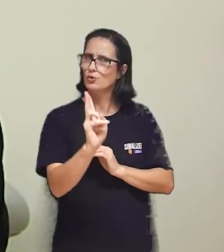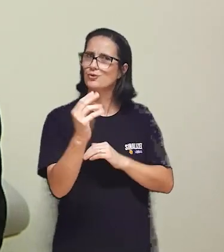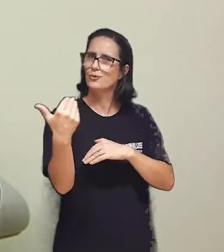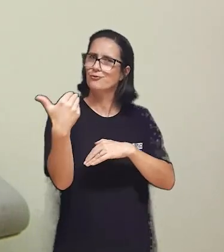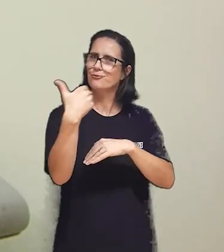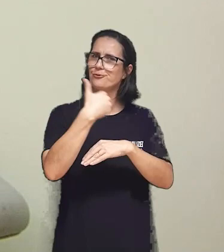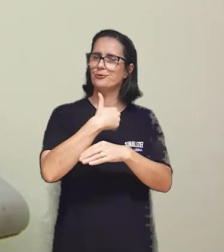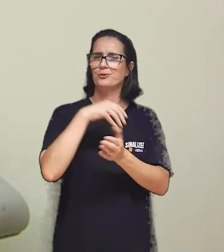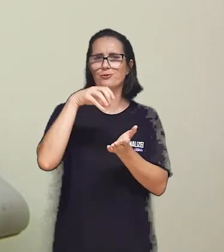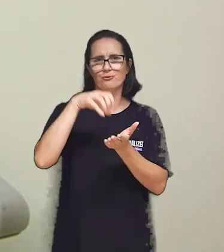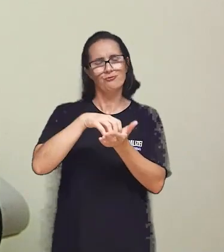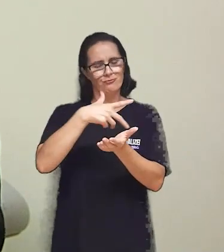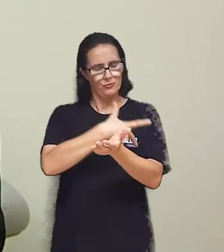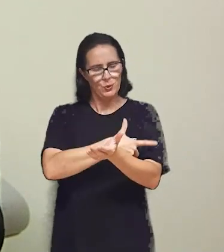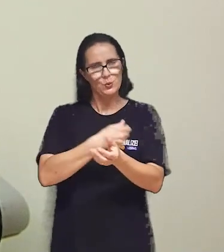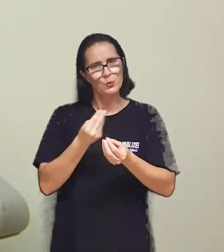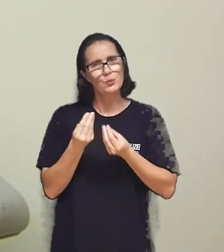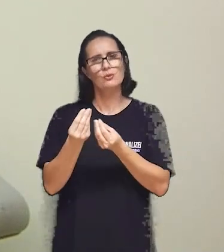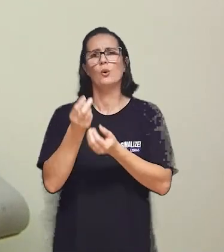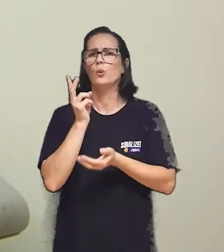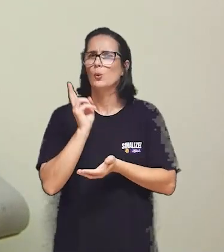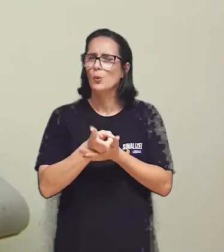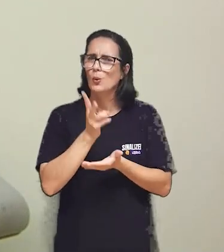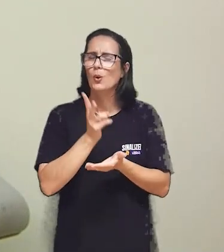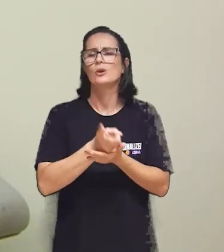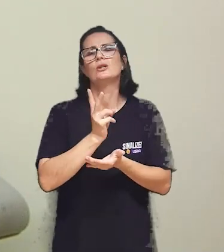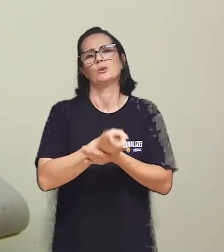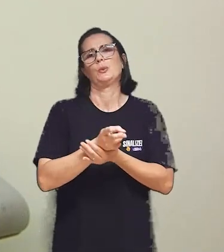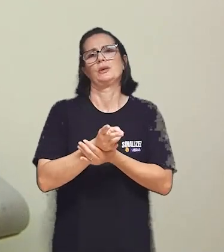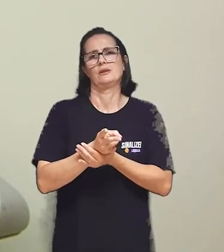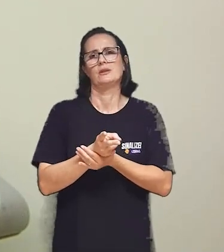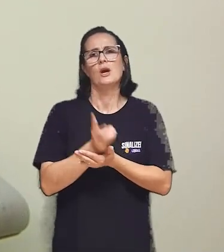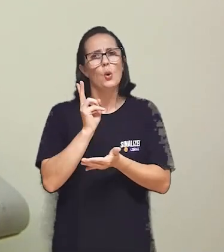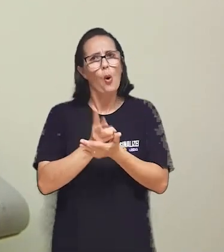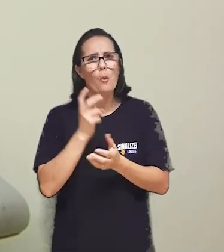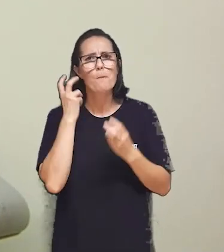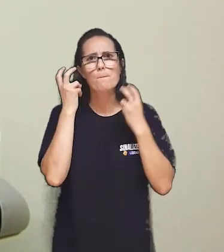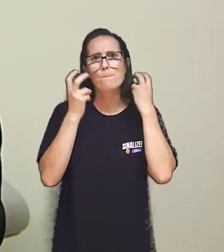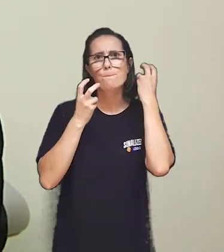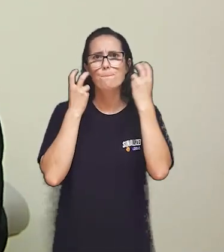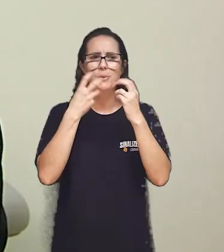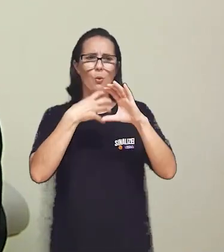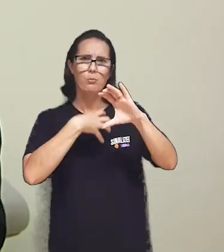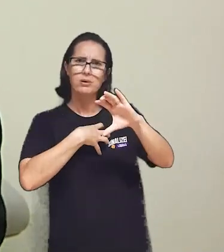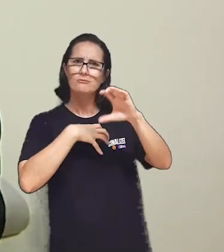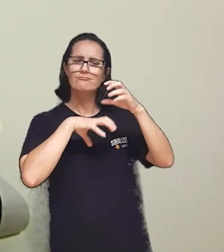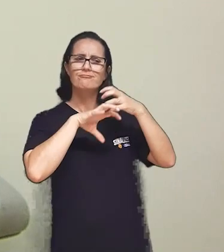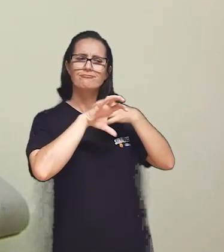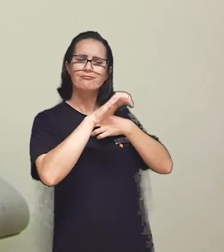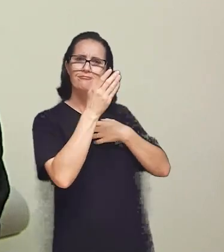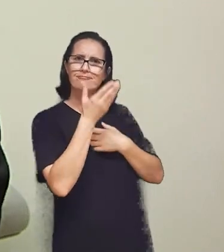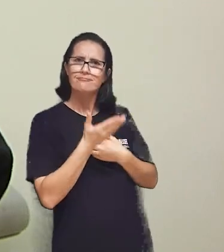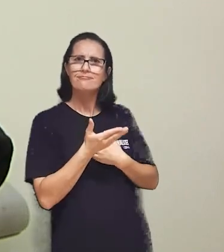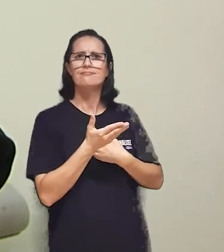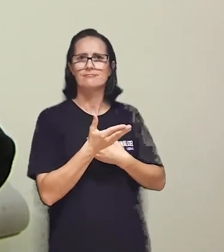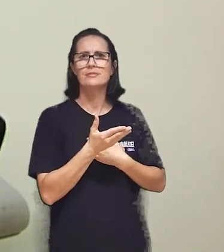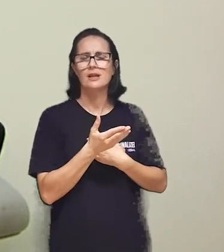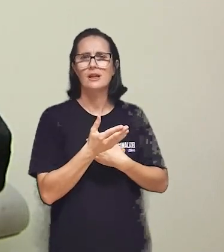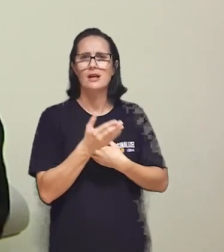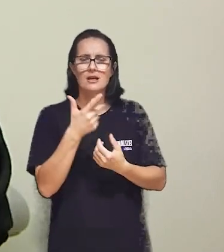procurando, continuem sendo doadores de sangue, continuem se preocupando tanto com o próximo, a ponto de tirar